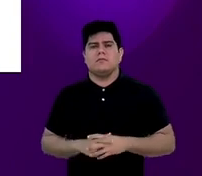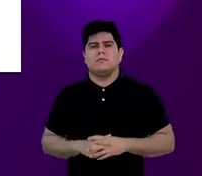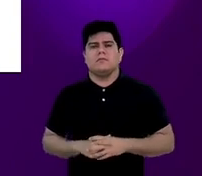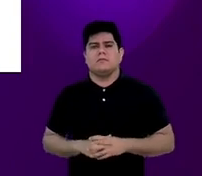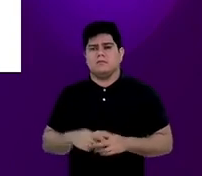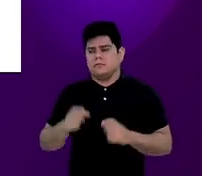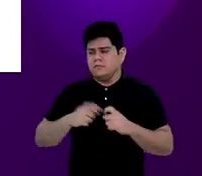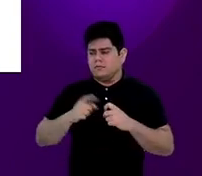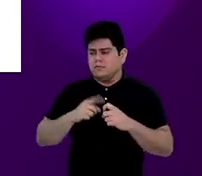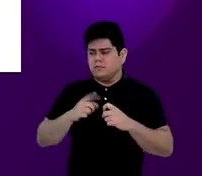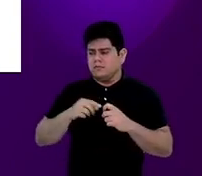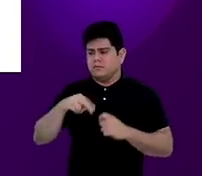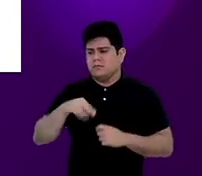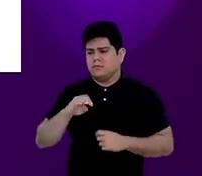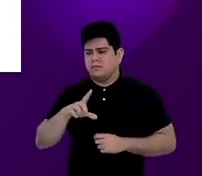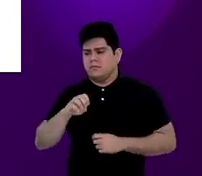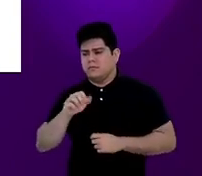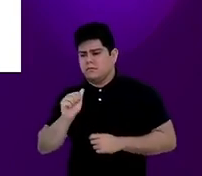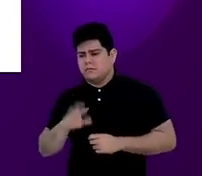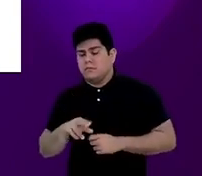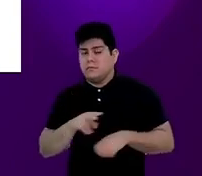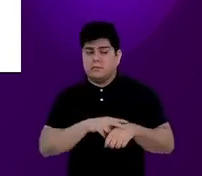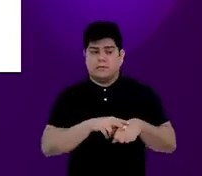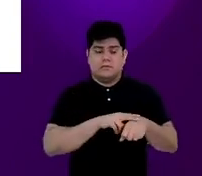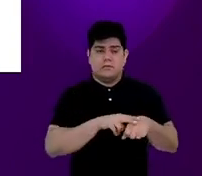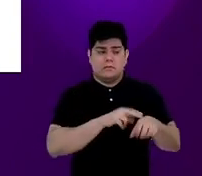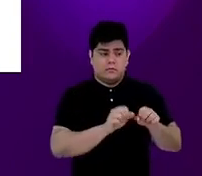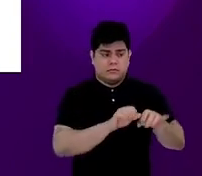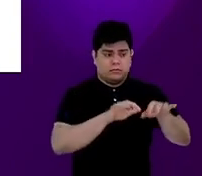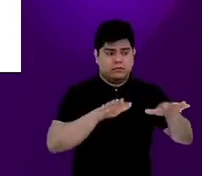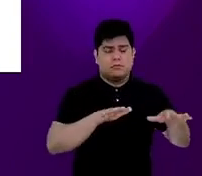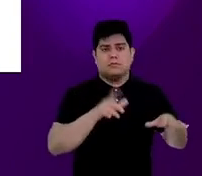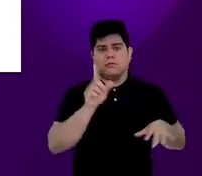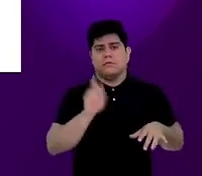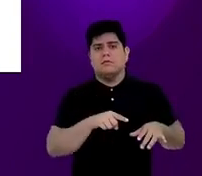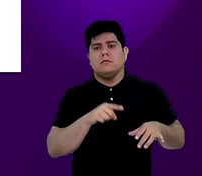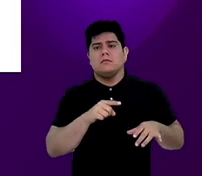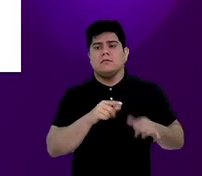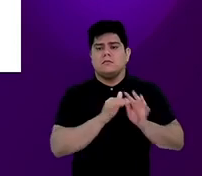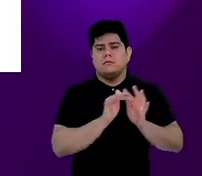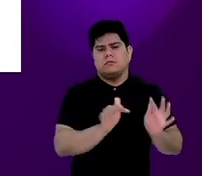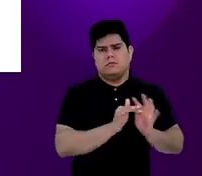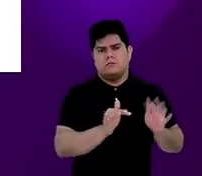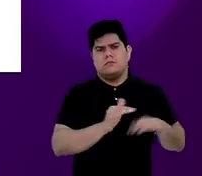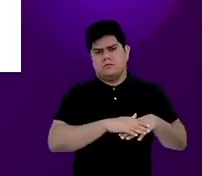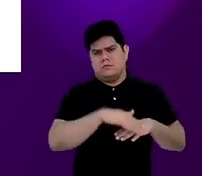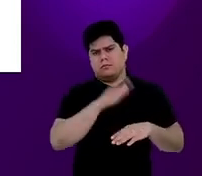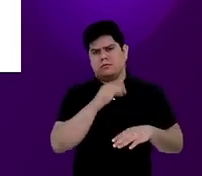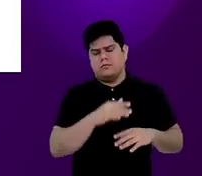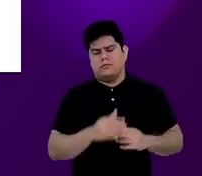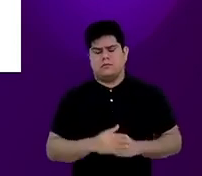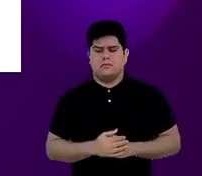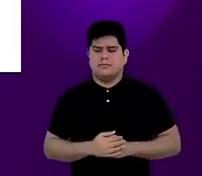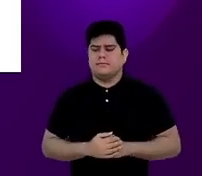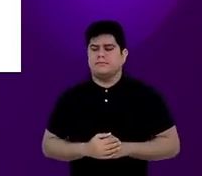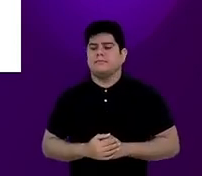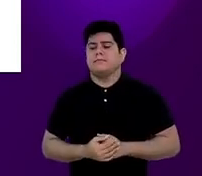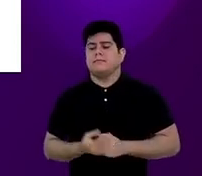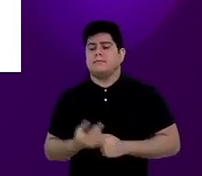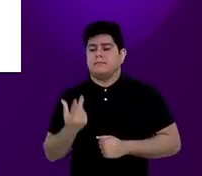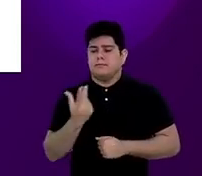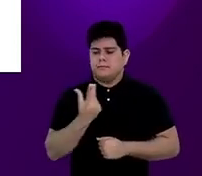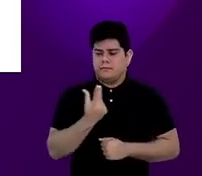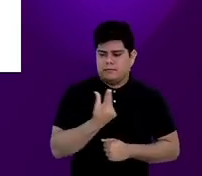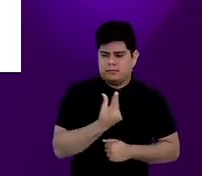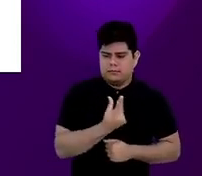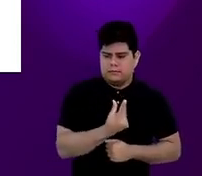medicina nuclear e etc. E o verde fluorescente ele veio realmente para simplificar bastante essa técnica. A gente injeta, e isso